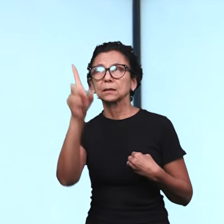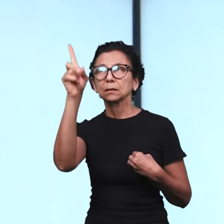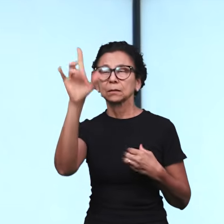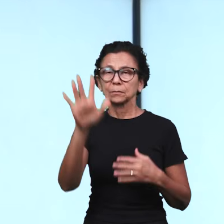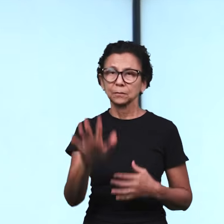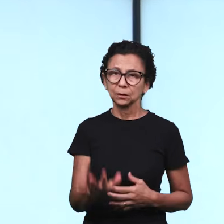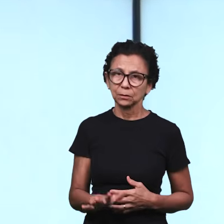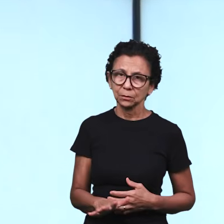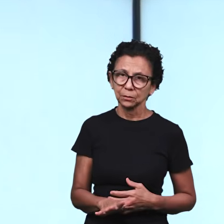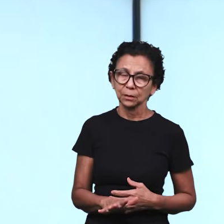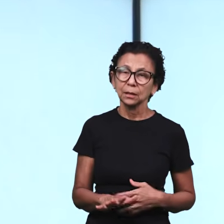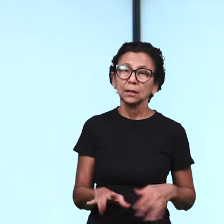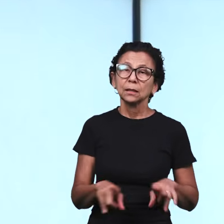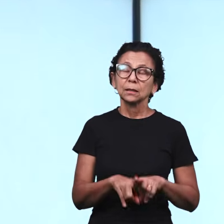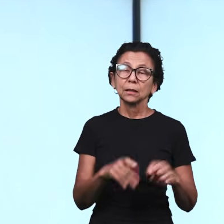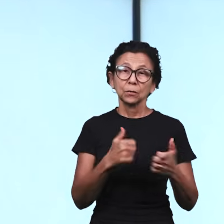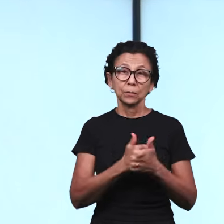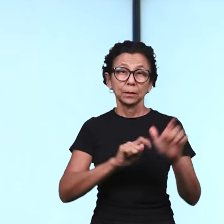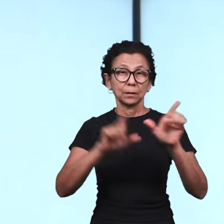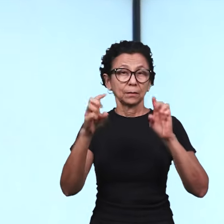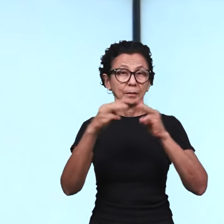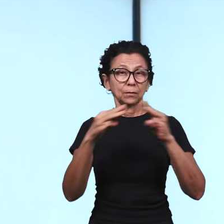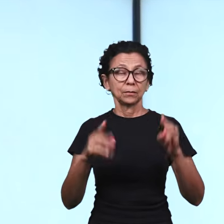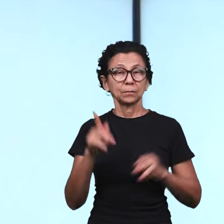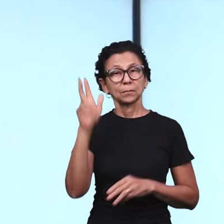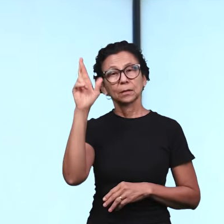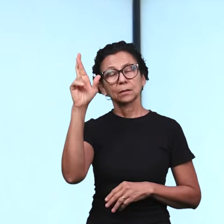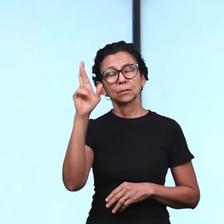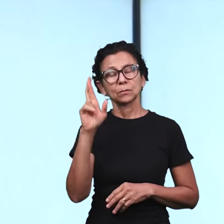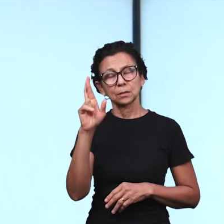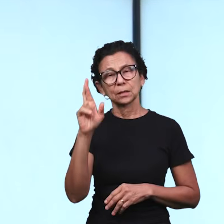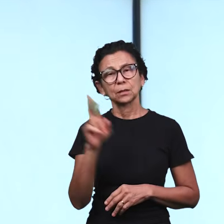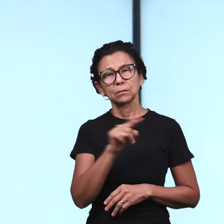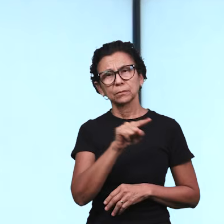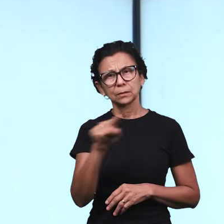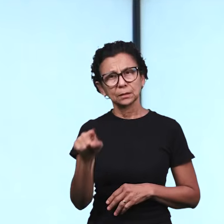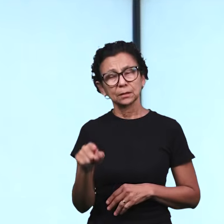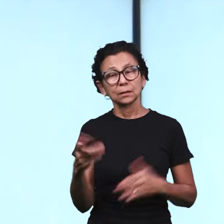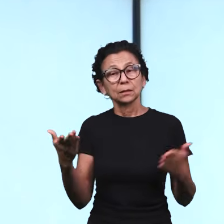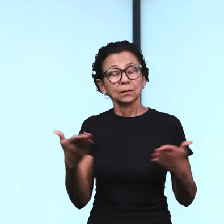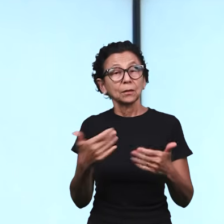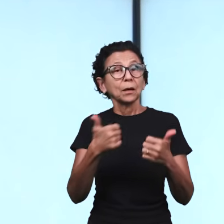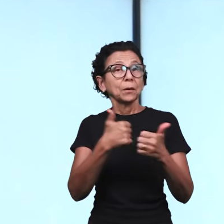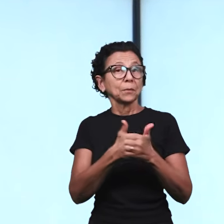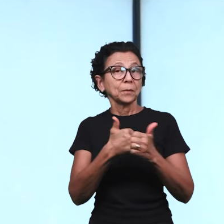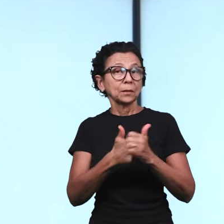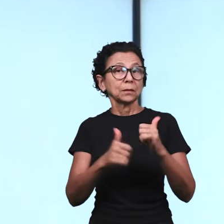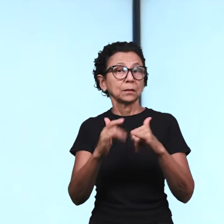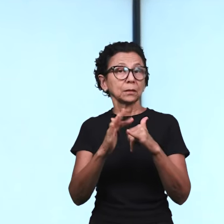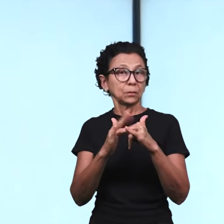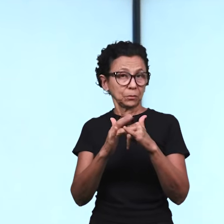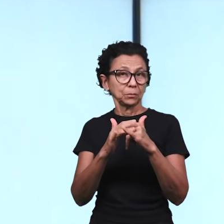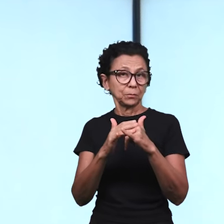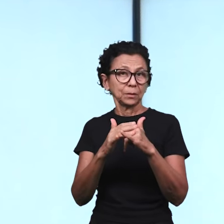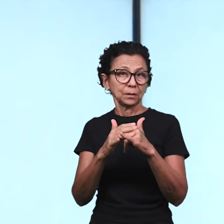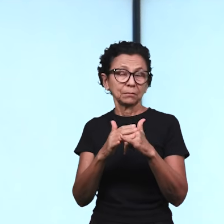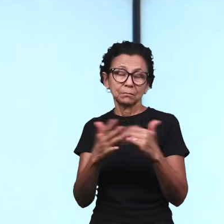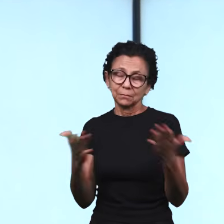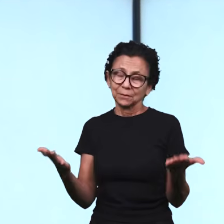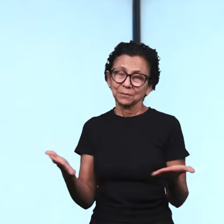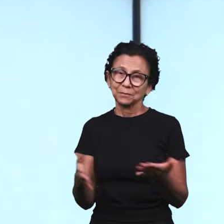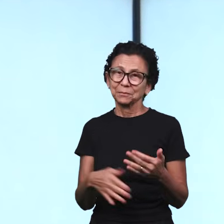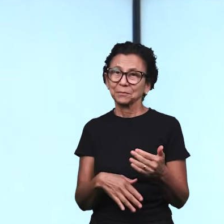pela TV Manaim, a paz do Senhor. E você que está também nos acompanhando agora no YouTube, que você